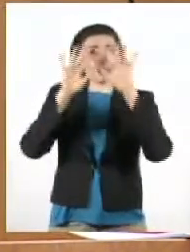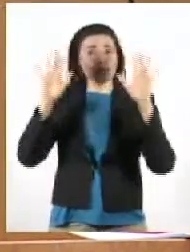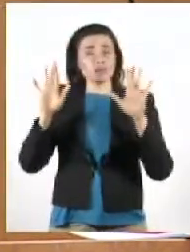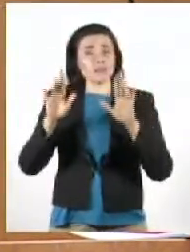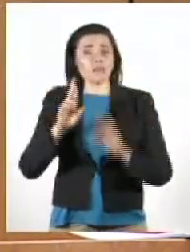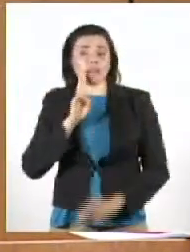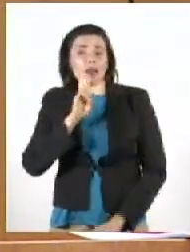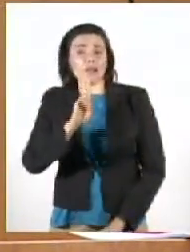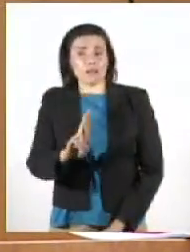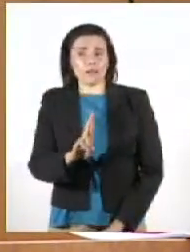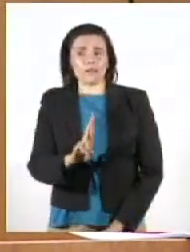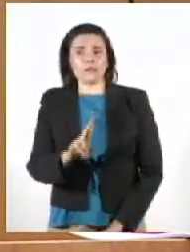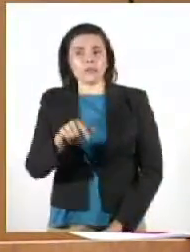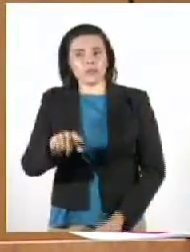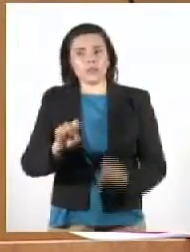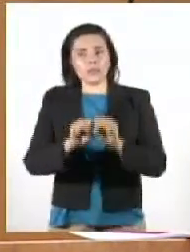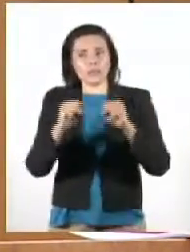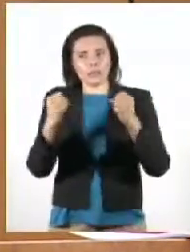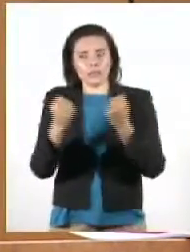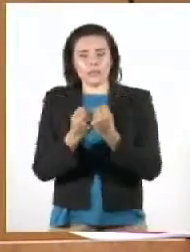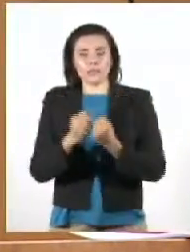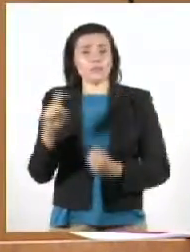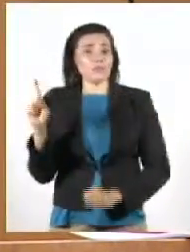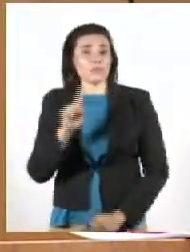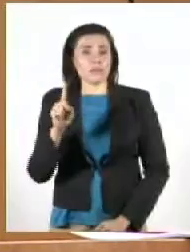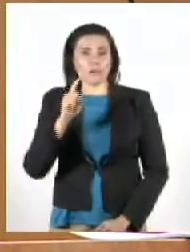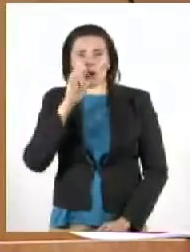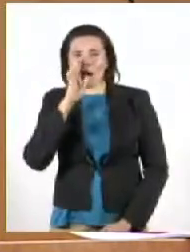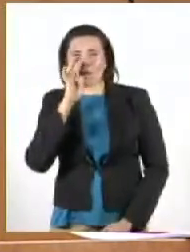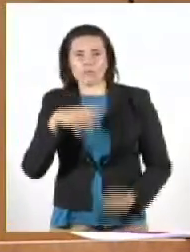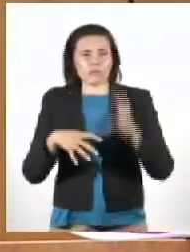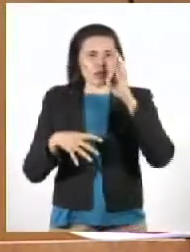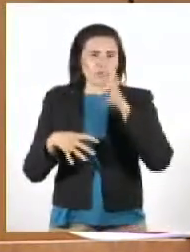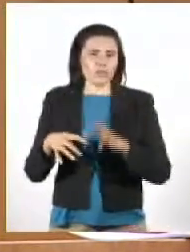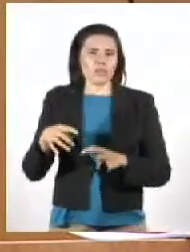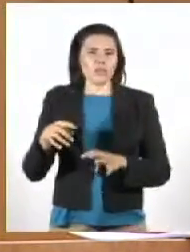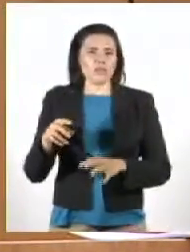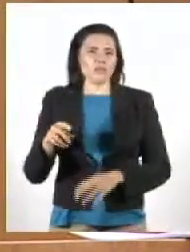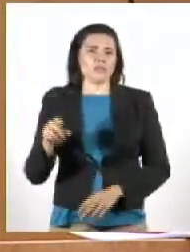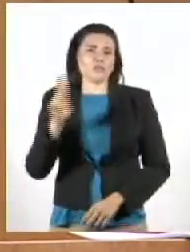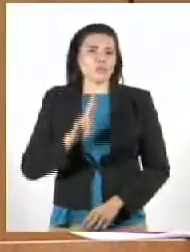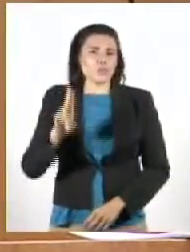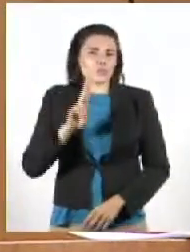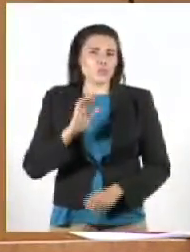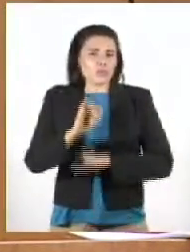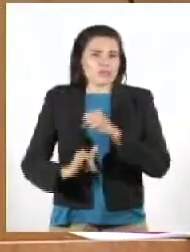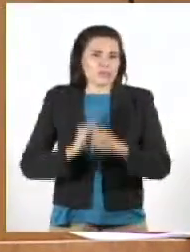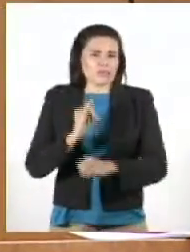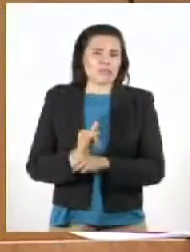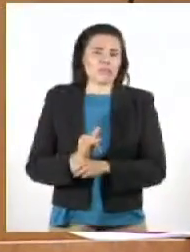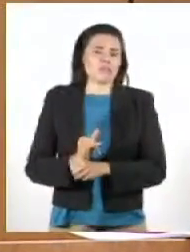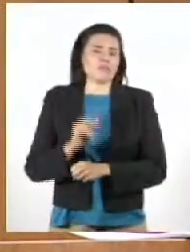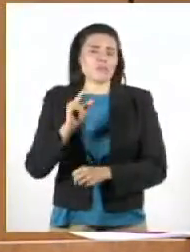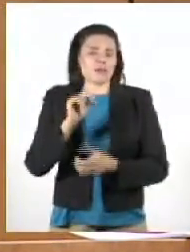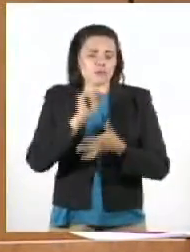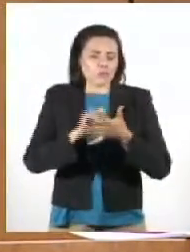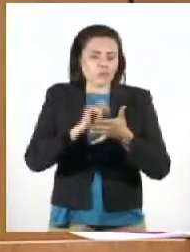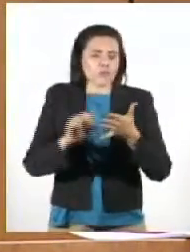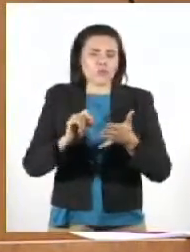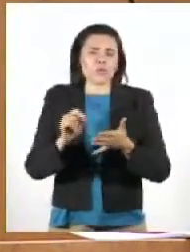internet acusando os outros com palavras de baixo escalão, palavras como mensalinho,